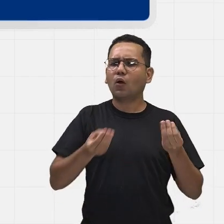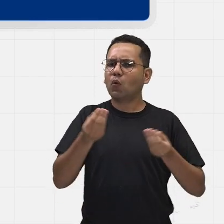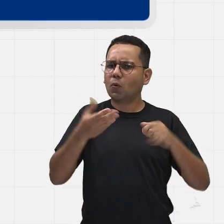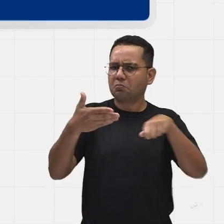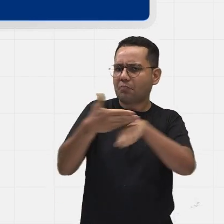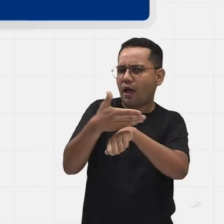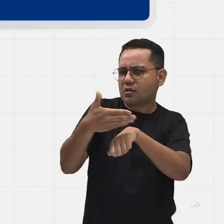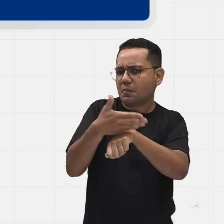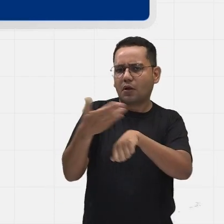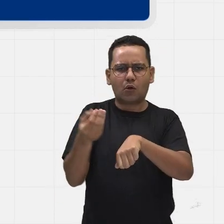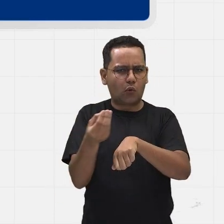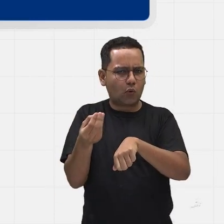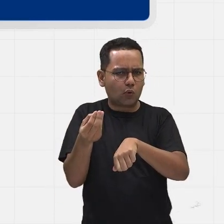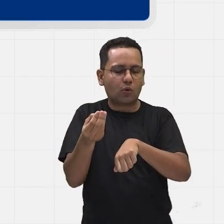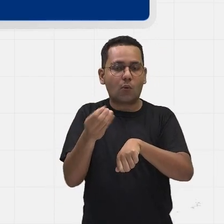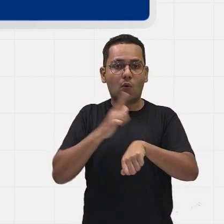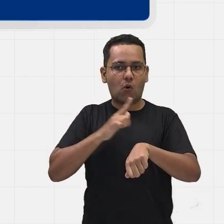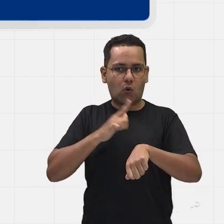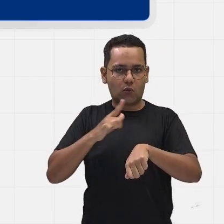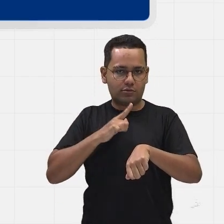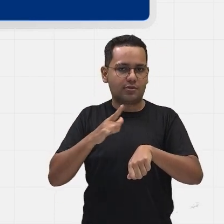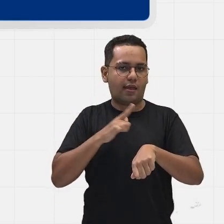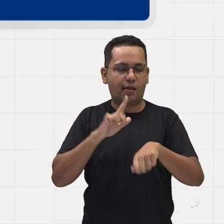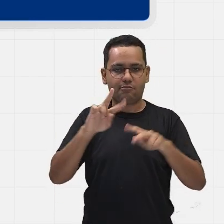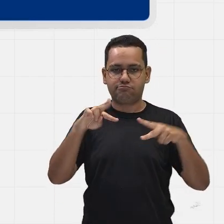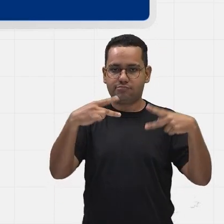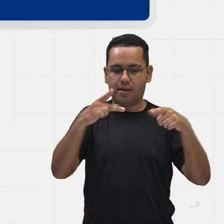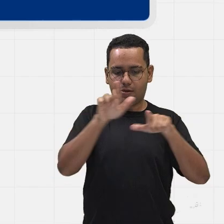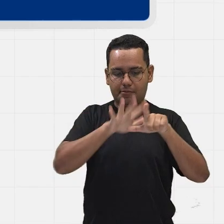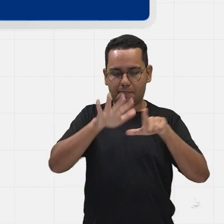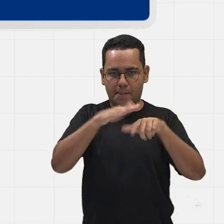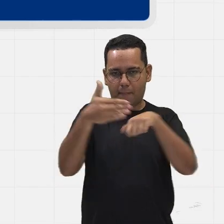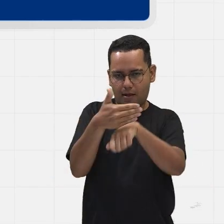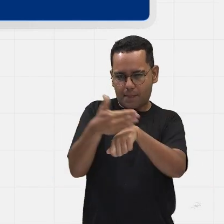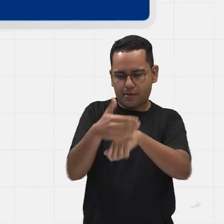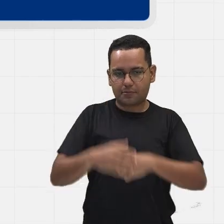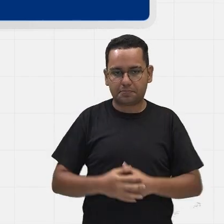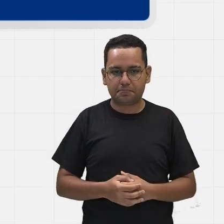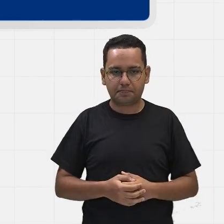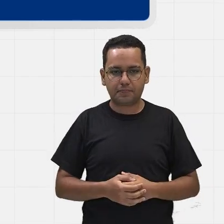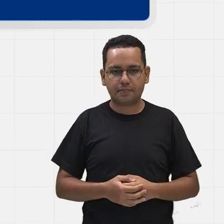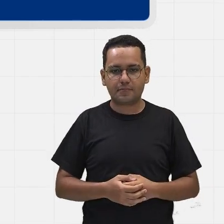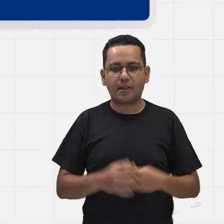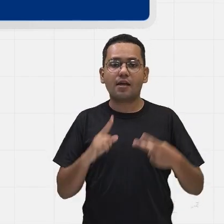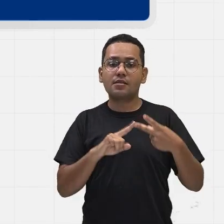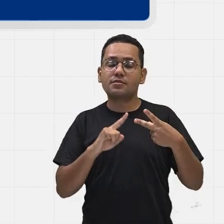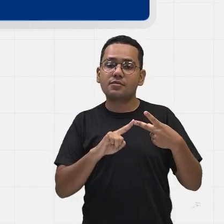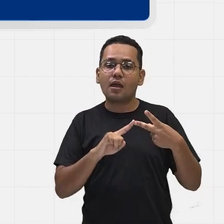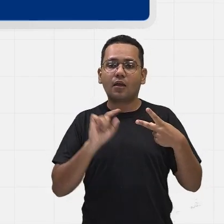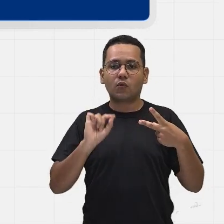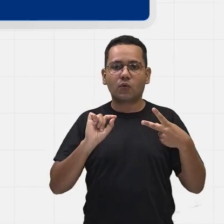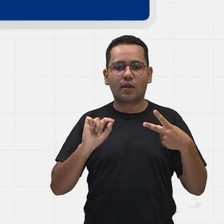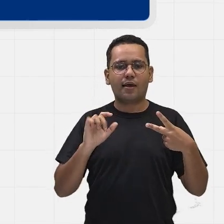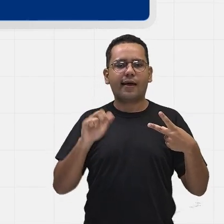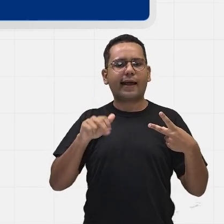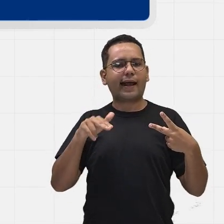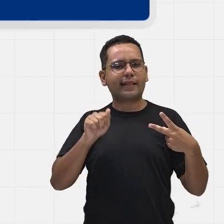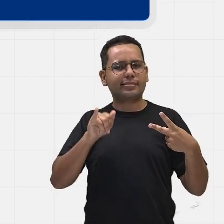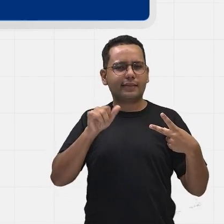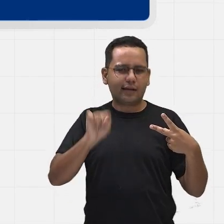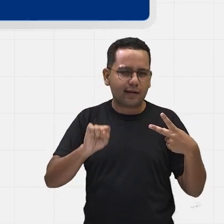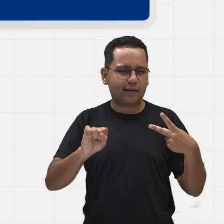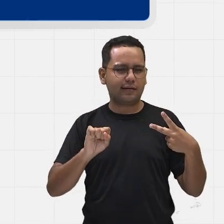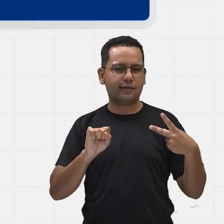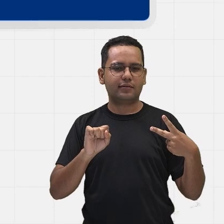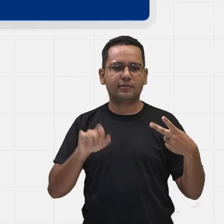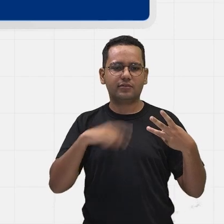Box. Vai aparecer a tela de login, lista de canais, como acessar o canal desejado,